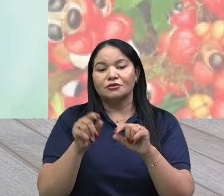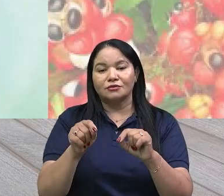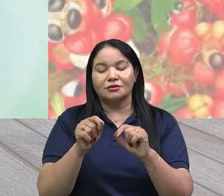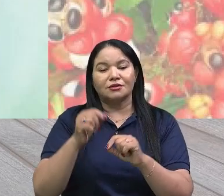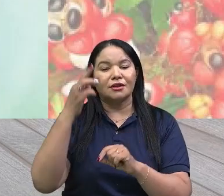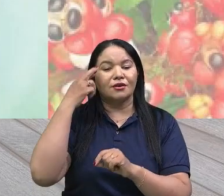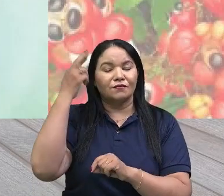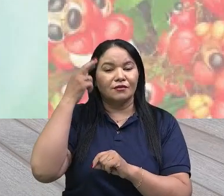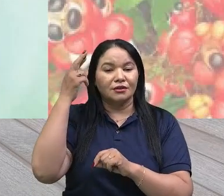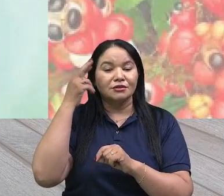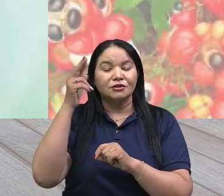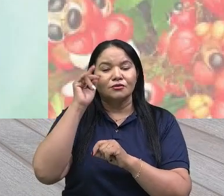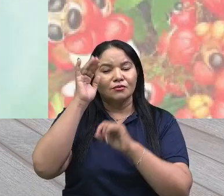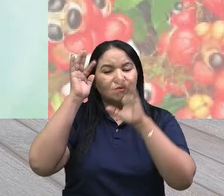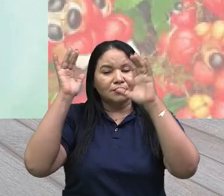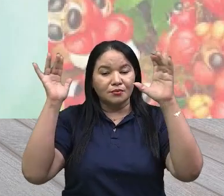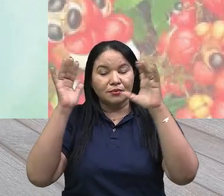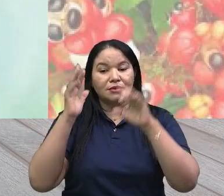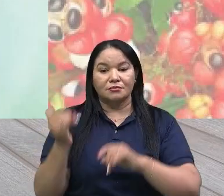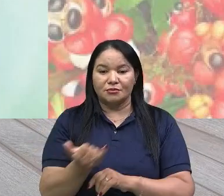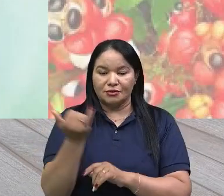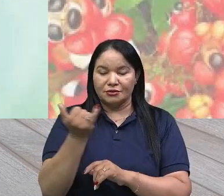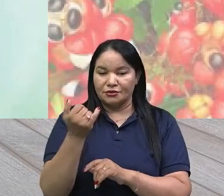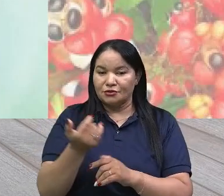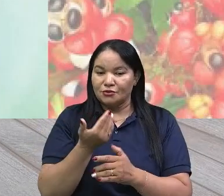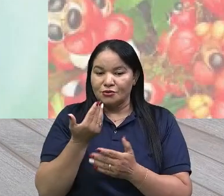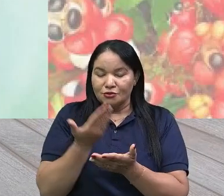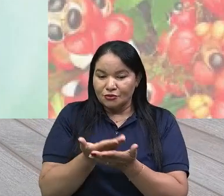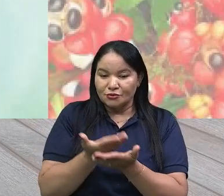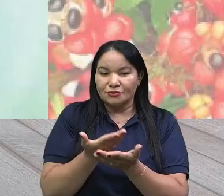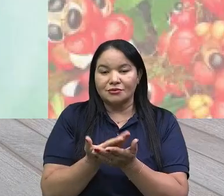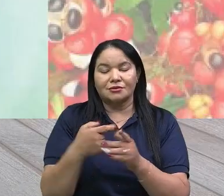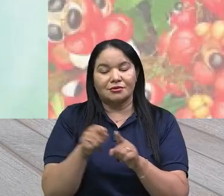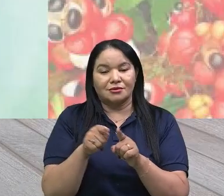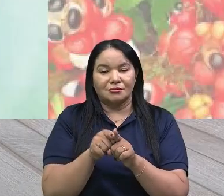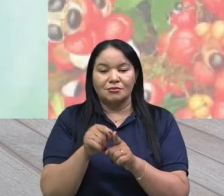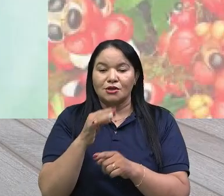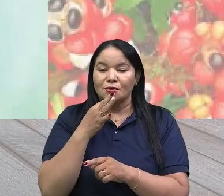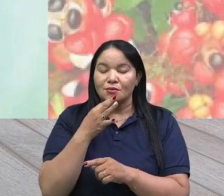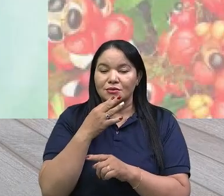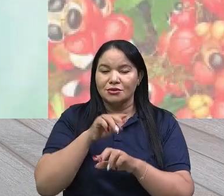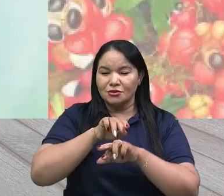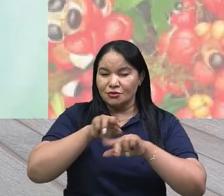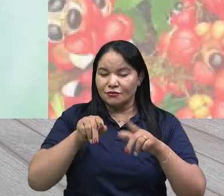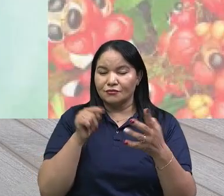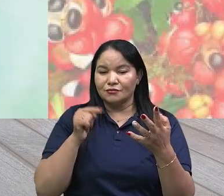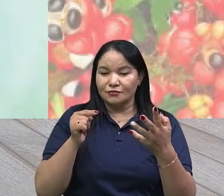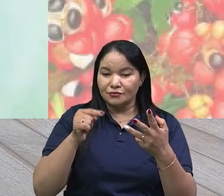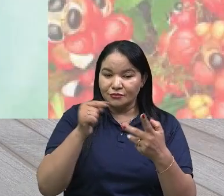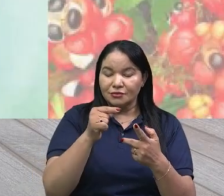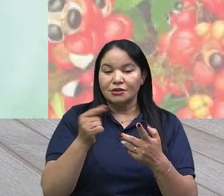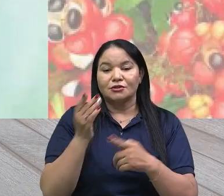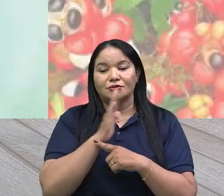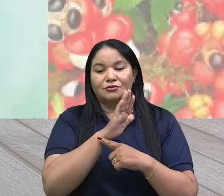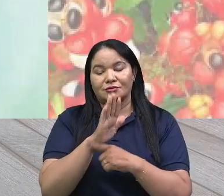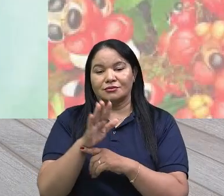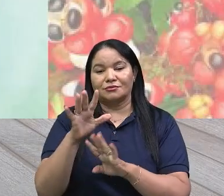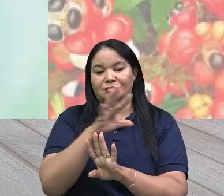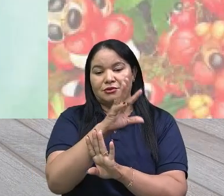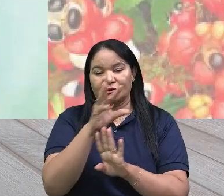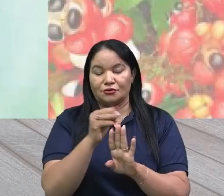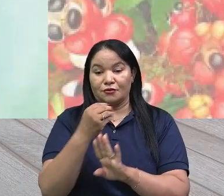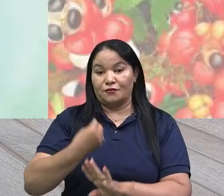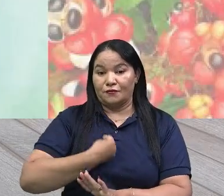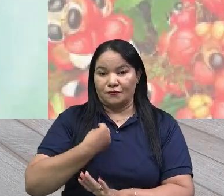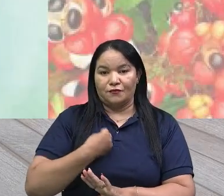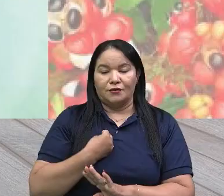da importância, né, que a gente tem de estudar, de conhecer todas essas questões para poder viabilizar uma Amazônia